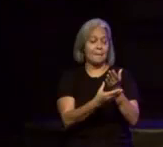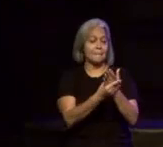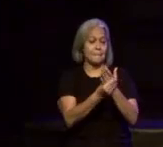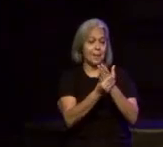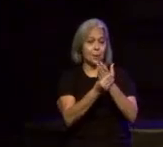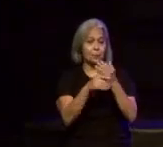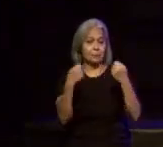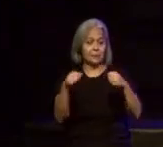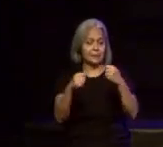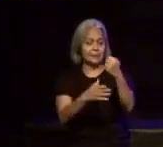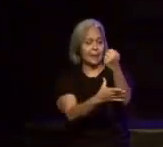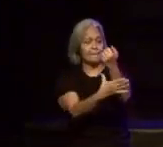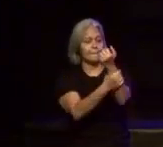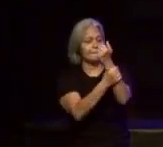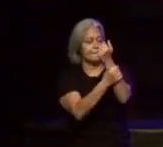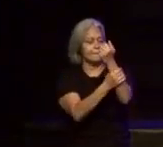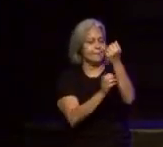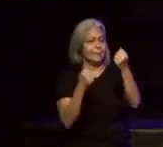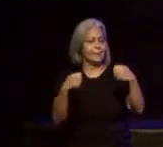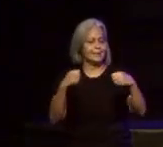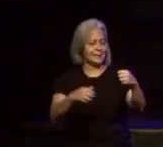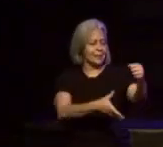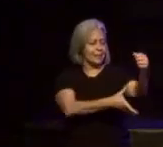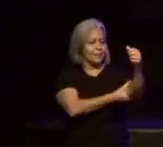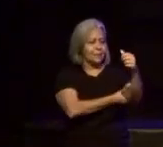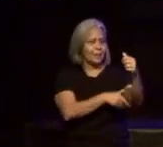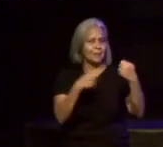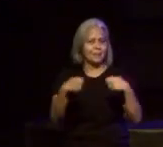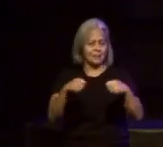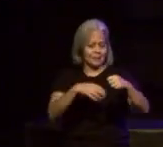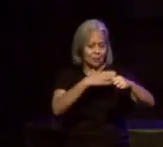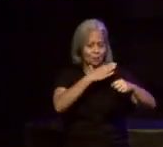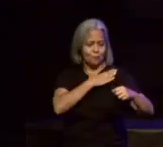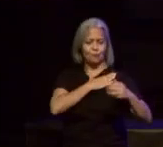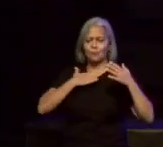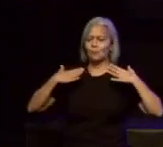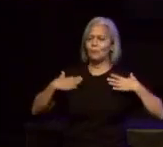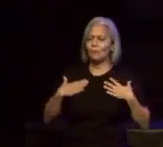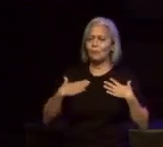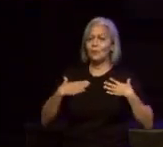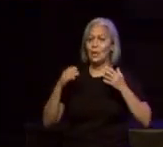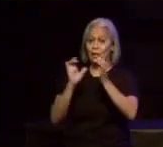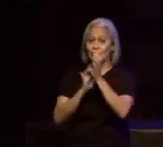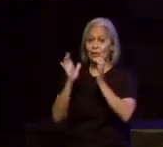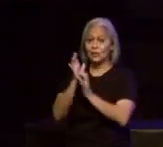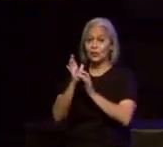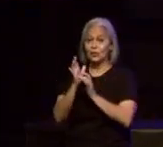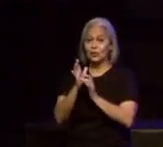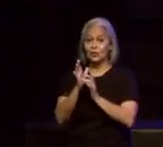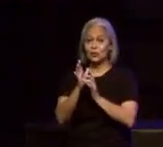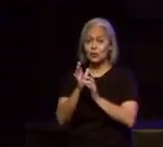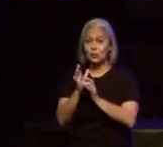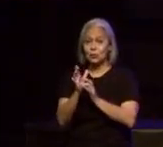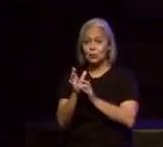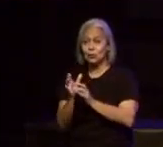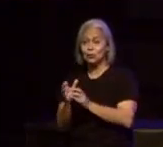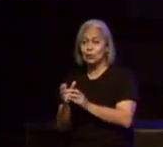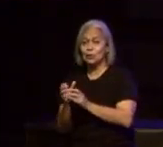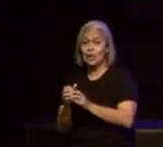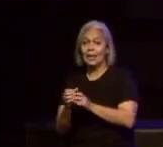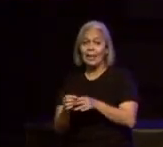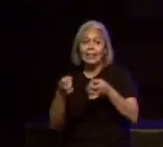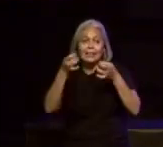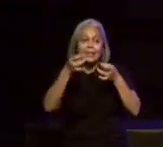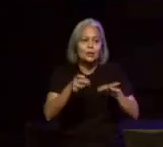estar acoplado ao corpo. Jesus passou o seu bastão para um corpo de